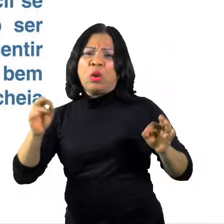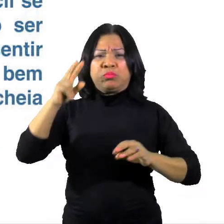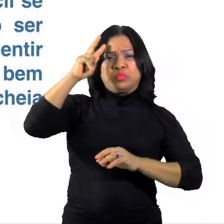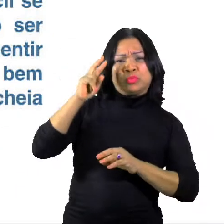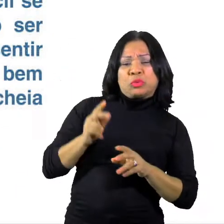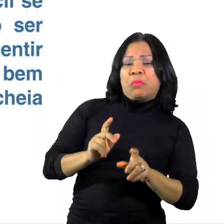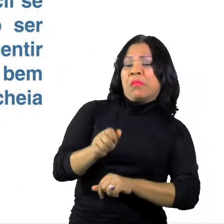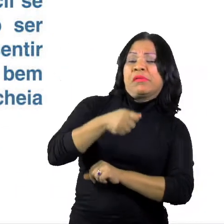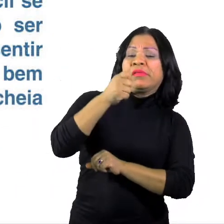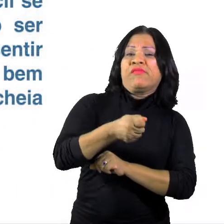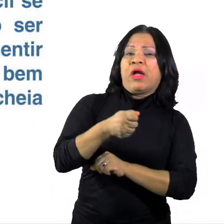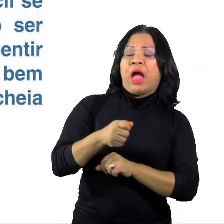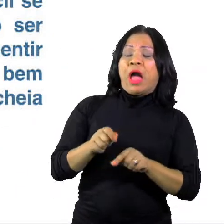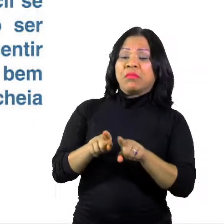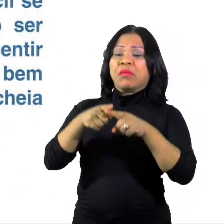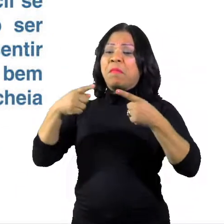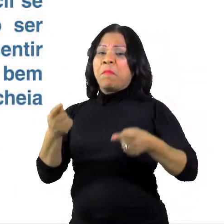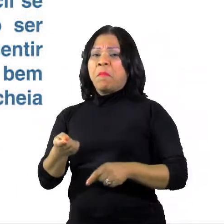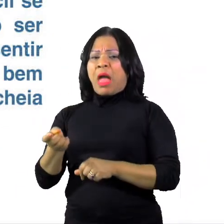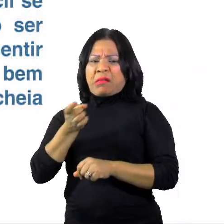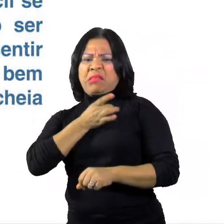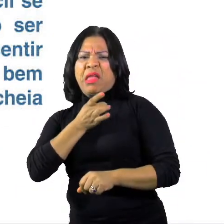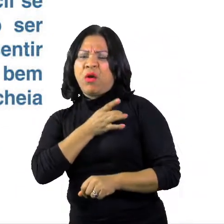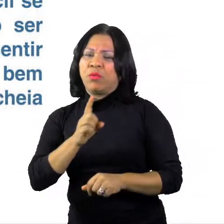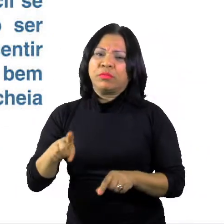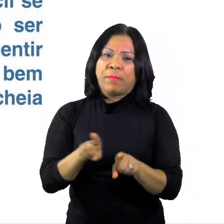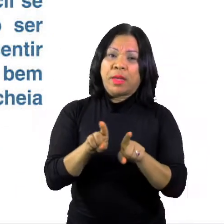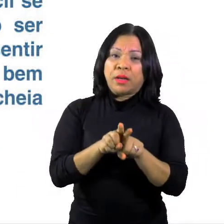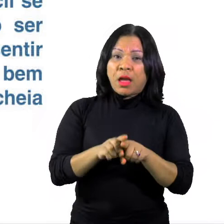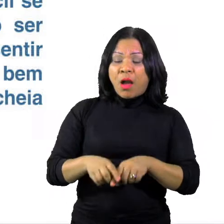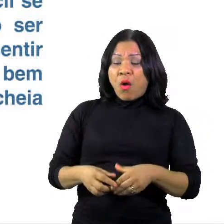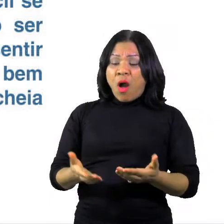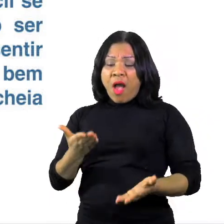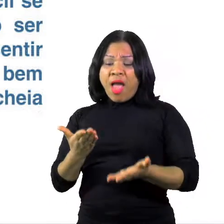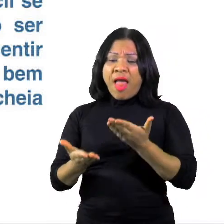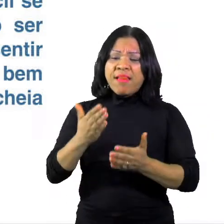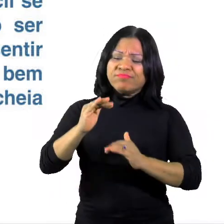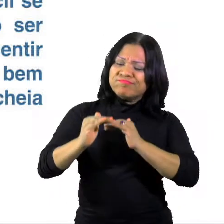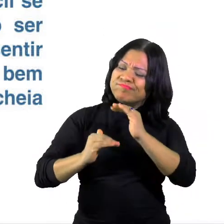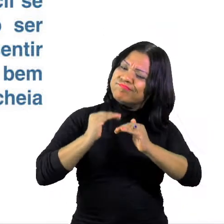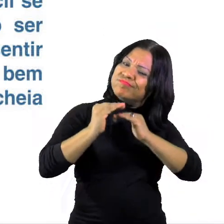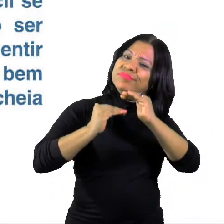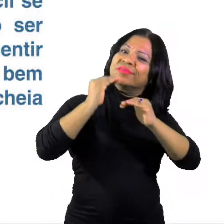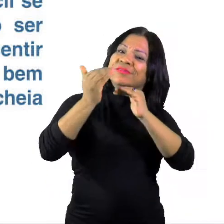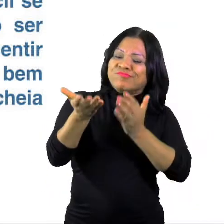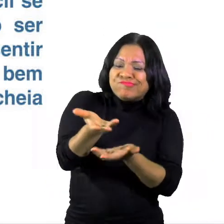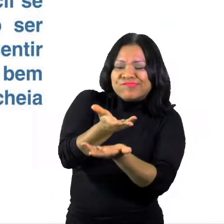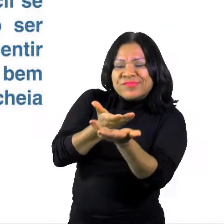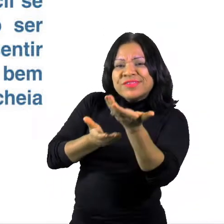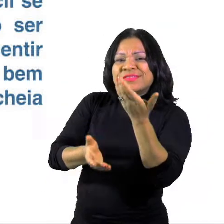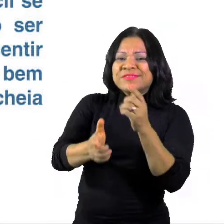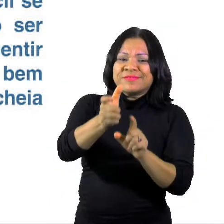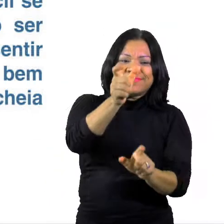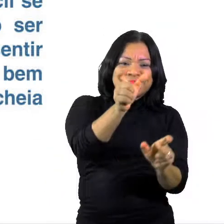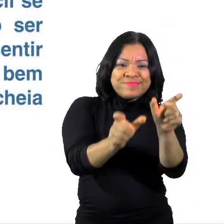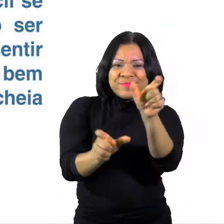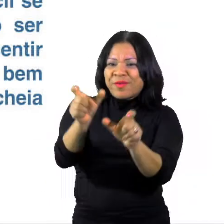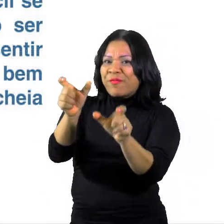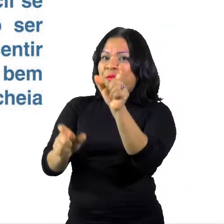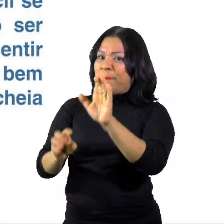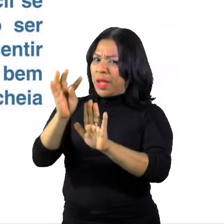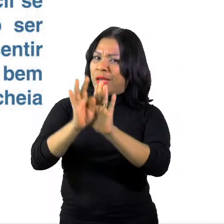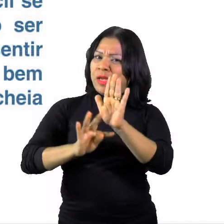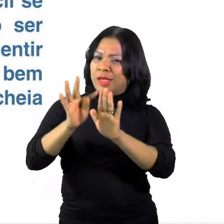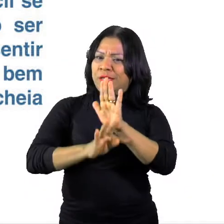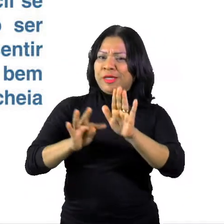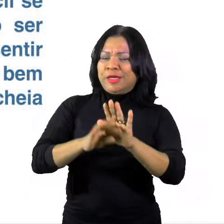A escrita é leve, bem desenvolvida, é muito fácil se envolver com os personagens e pelo texto ser dinâmico,